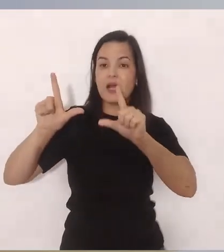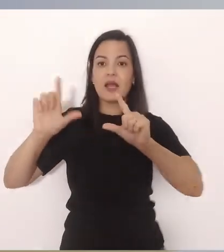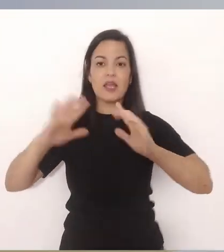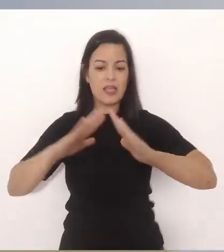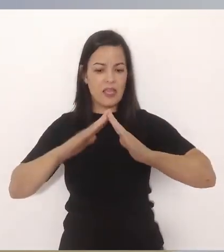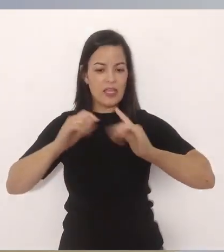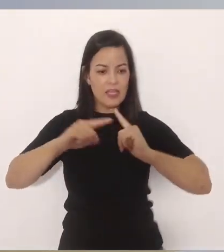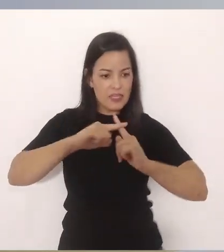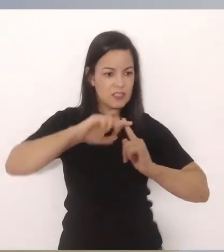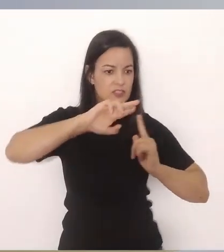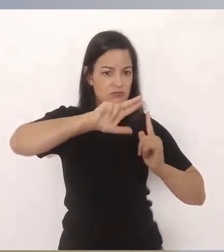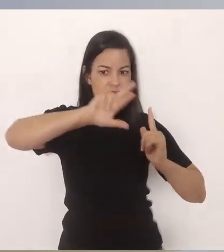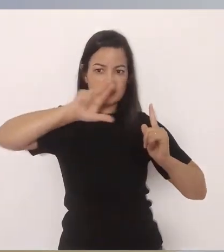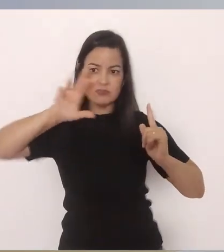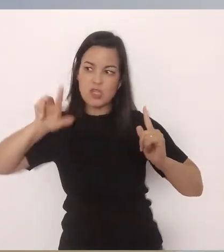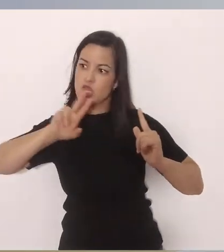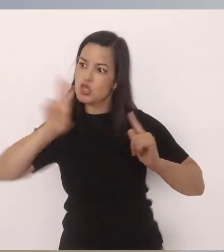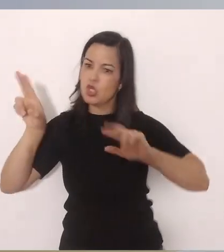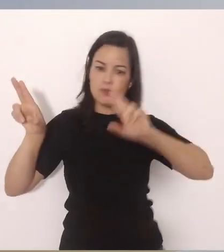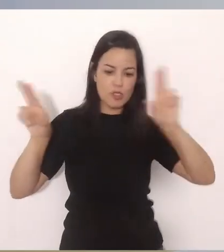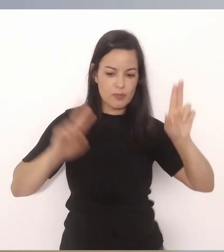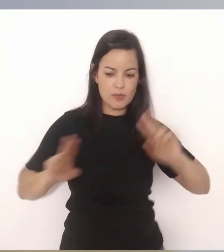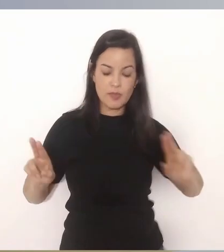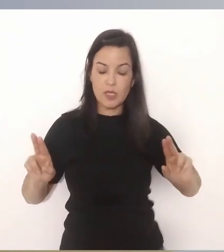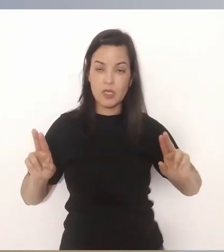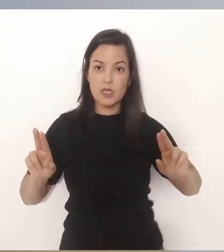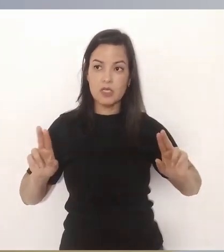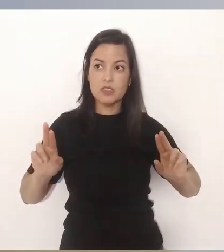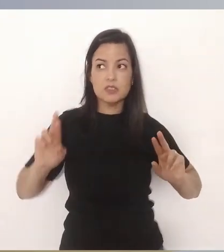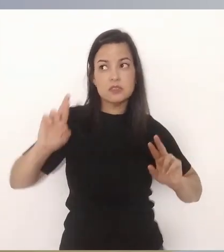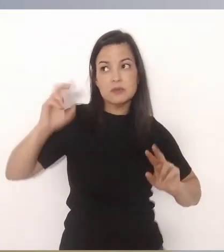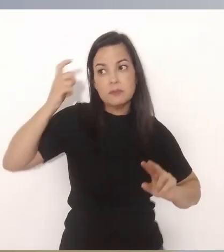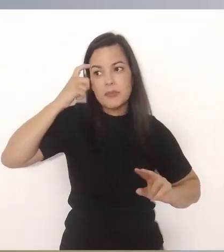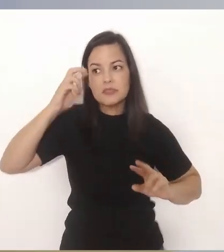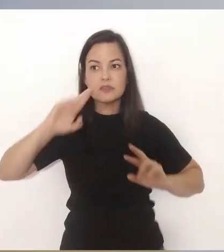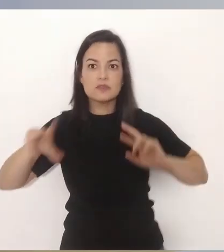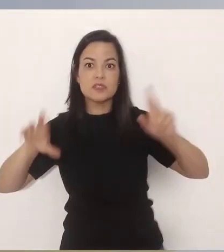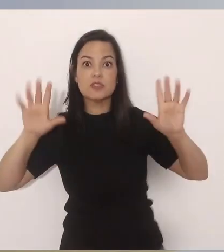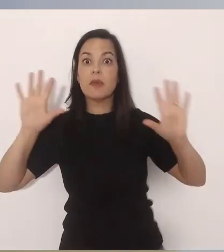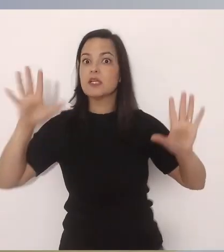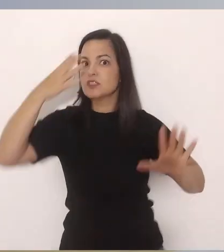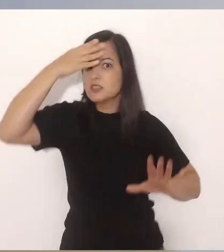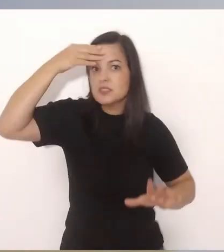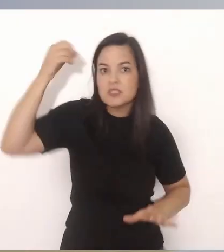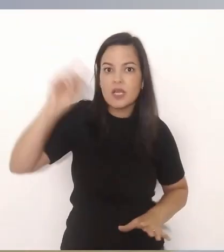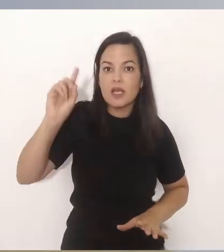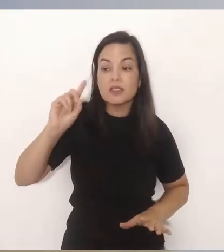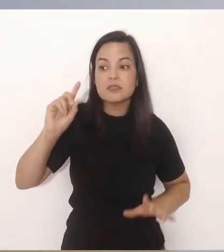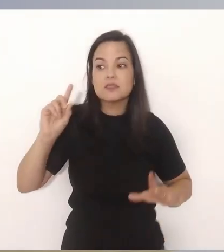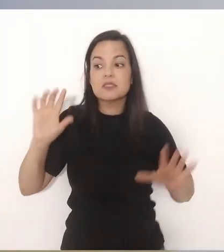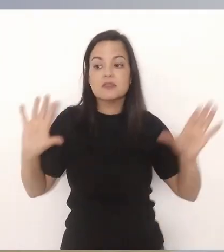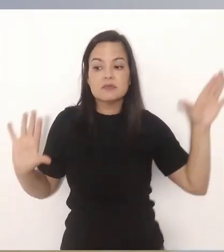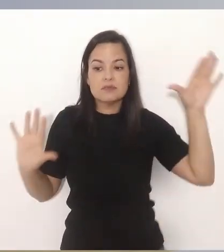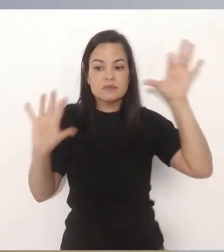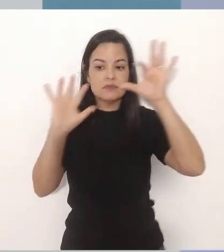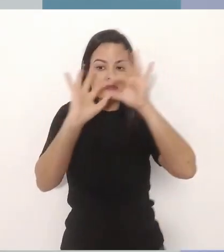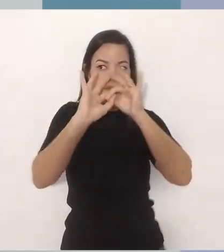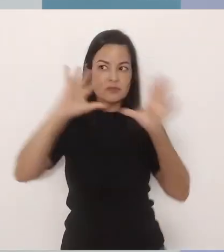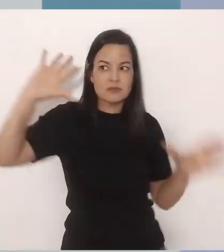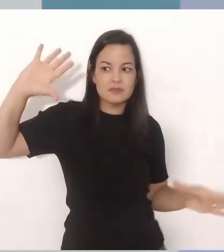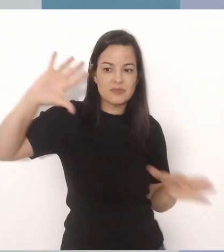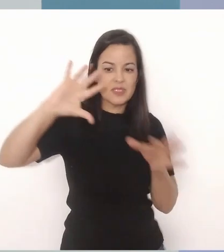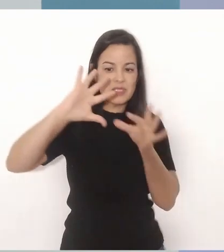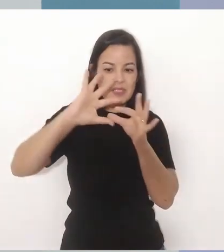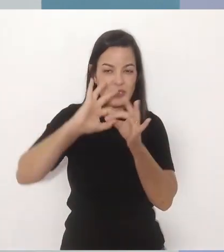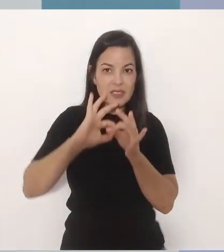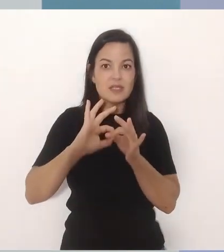diversas divergências em alguns aspectos, nós nunca podemos esquecer que o corpo de Cristo é um só. Nós